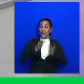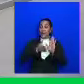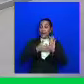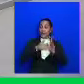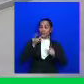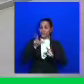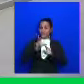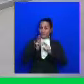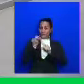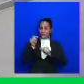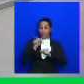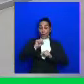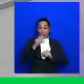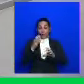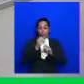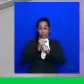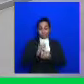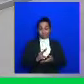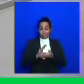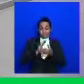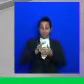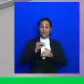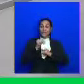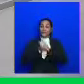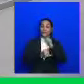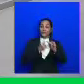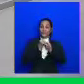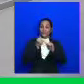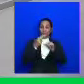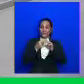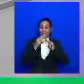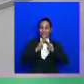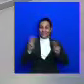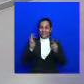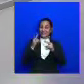tivemos apostas vencedoras ou se o prêmio acumulou, no site oficial da Caixa na internet.